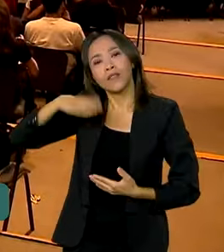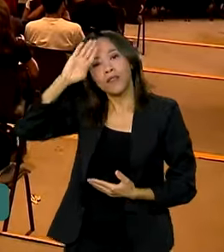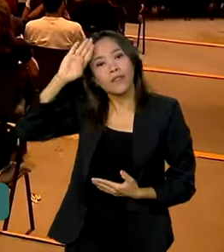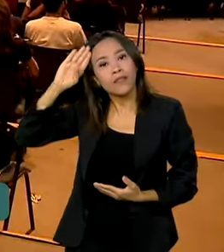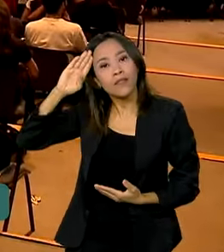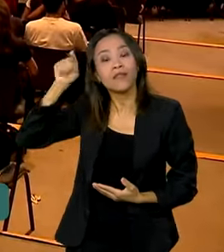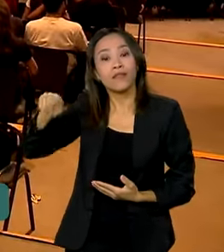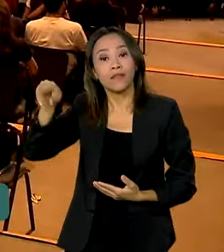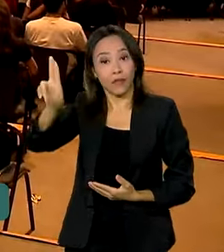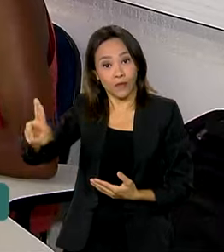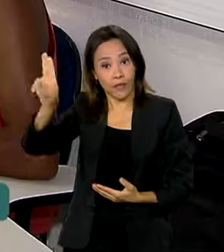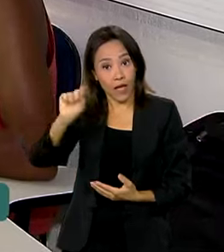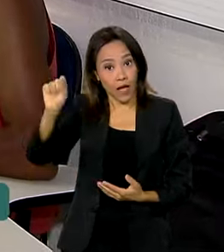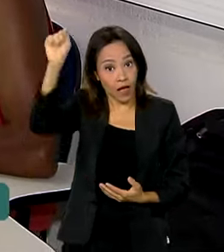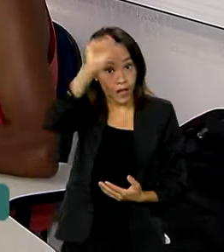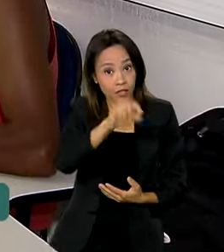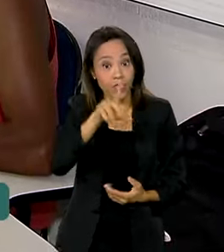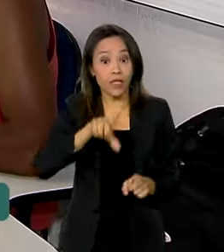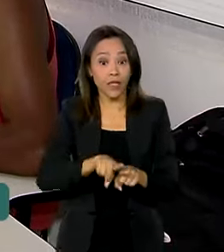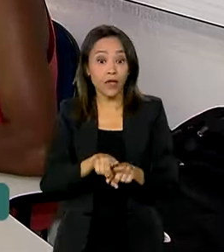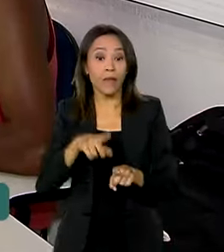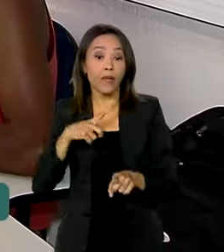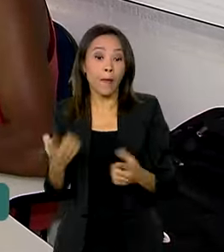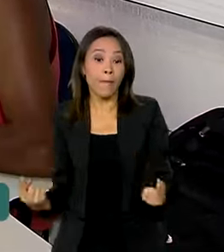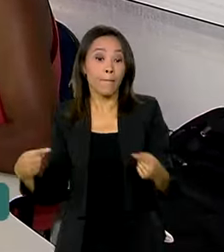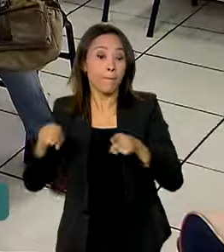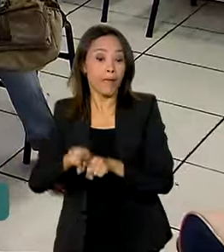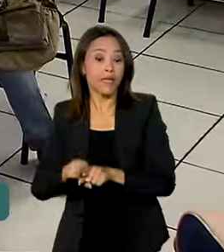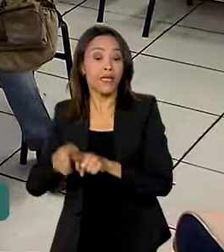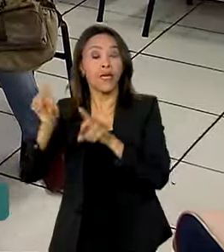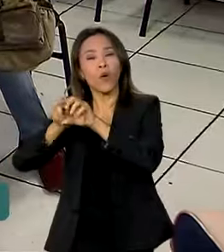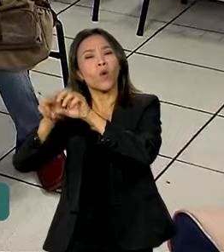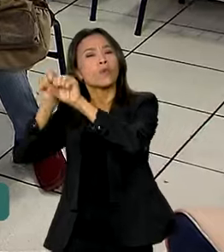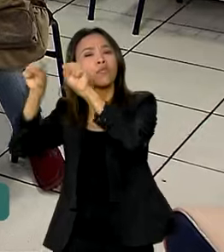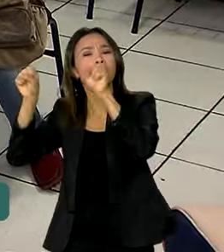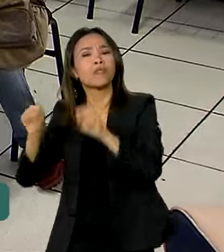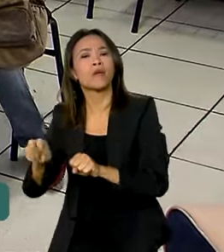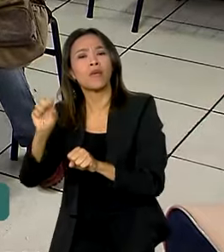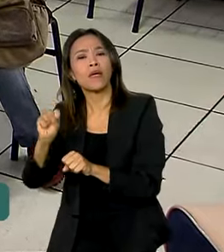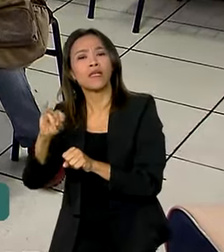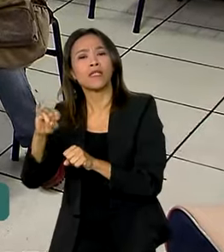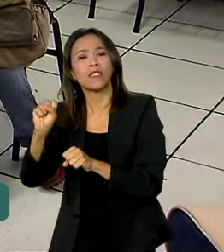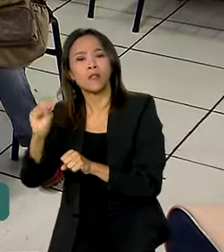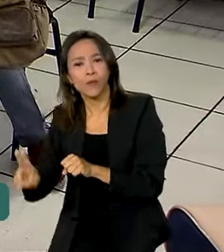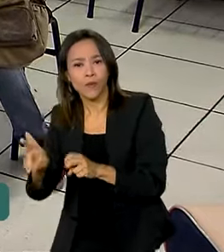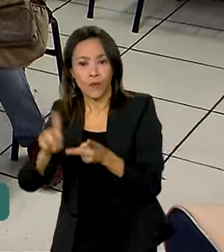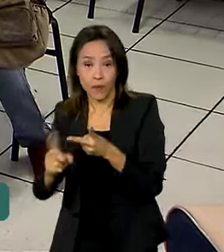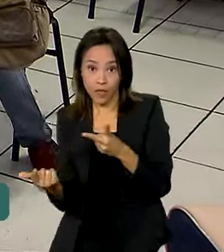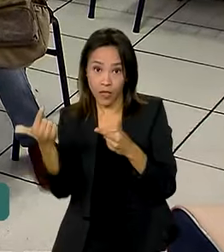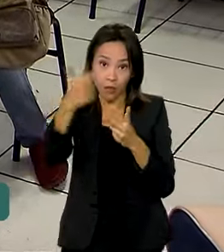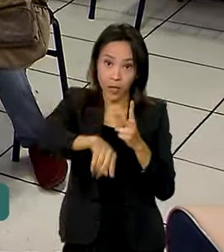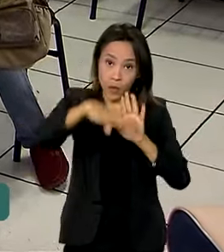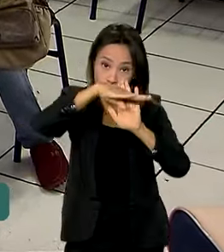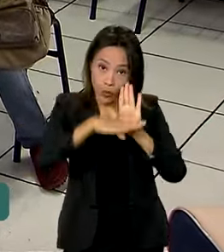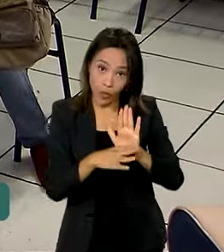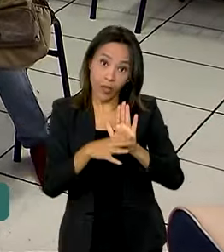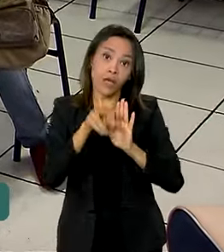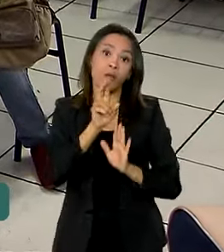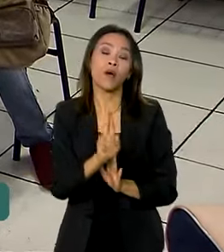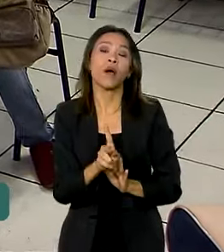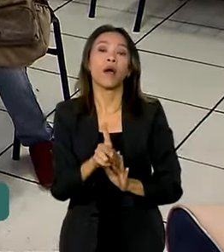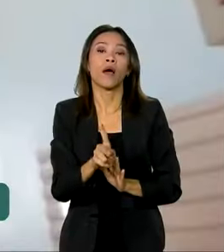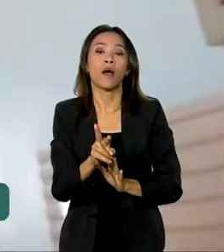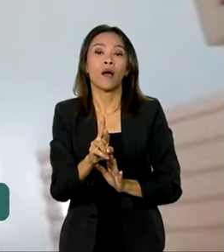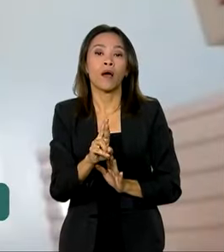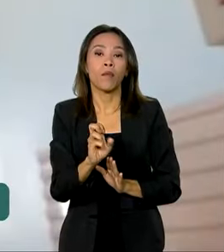parceria com o sistema de seleção unificada czu e de iniciativas do programa Universidade para Todos o